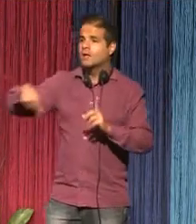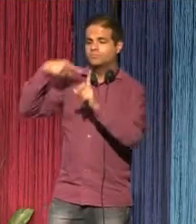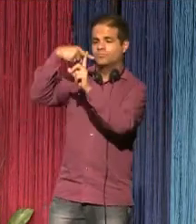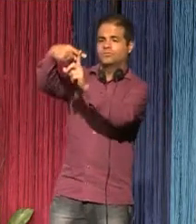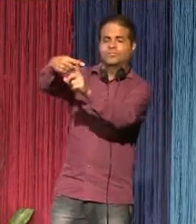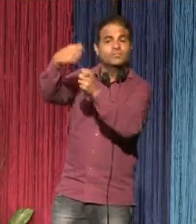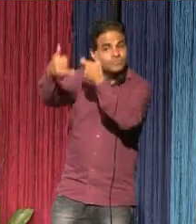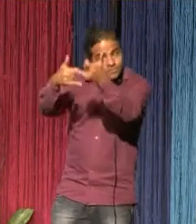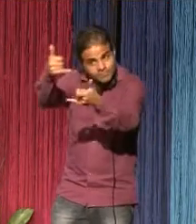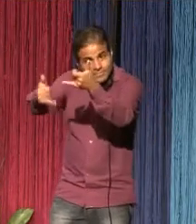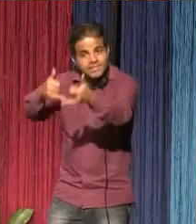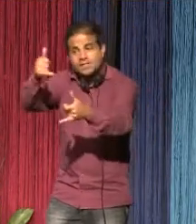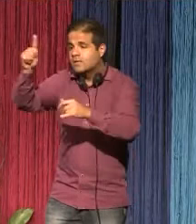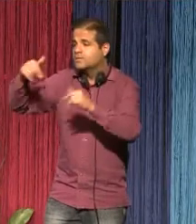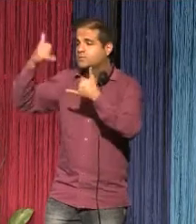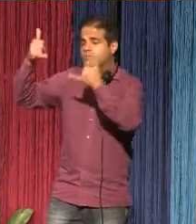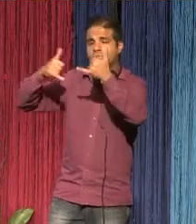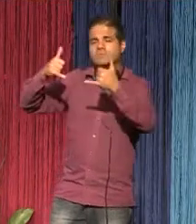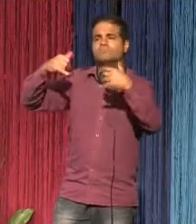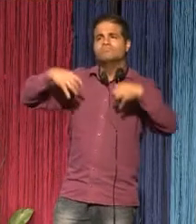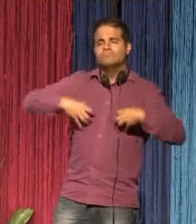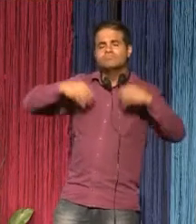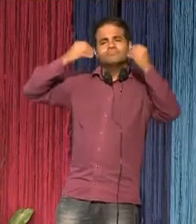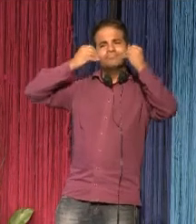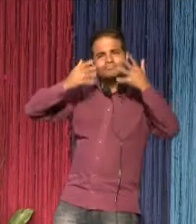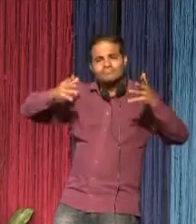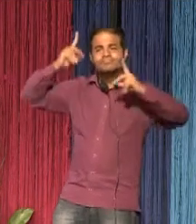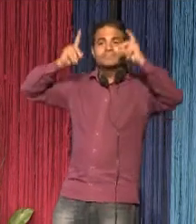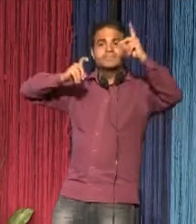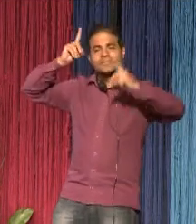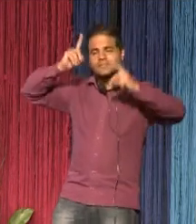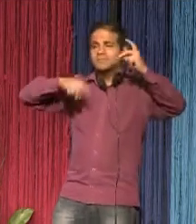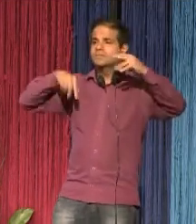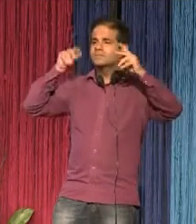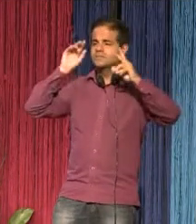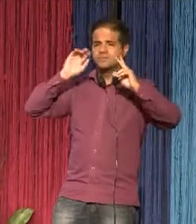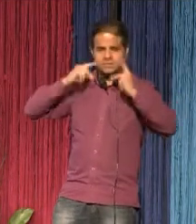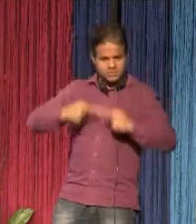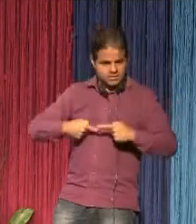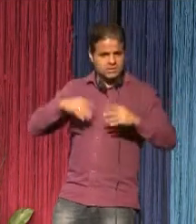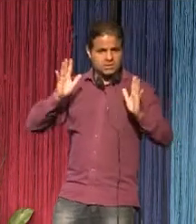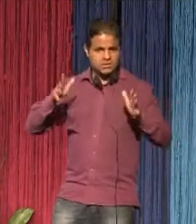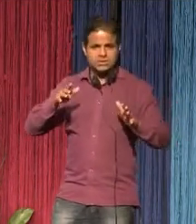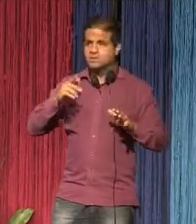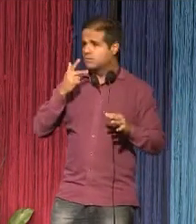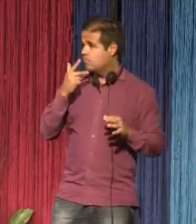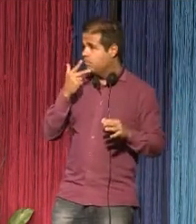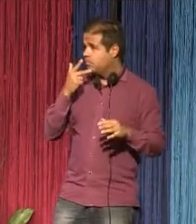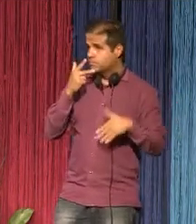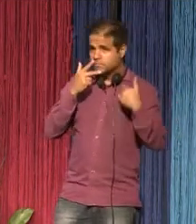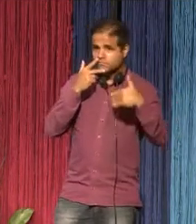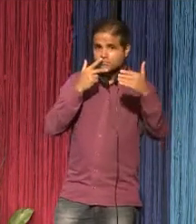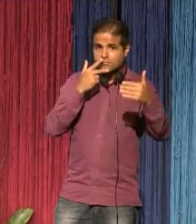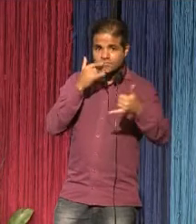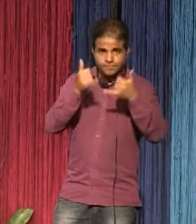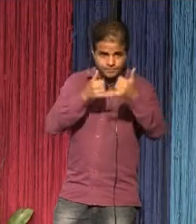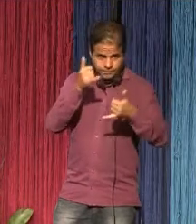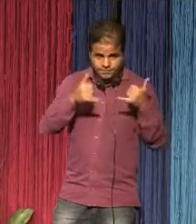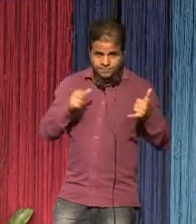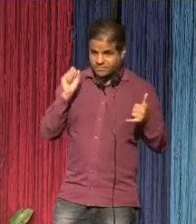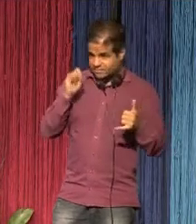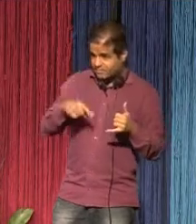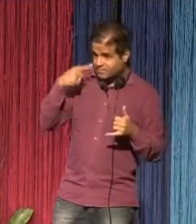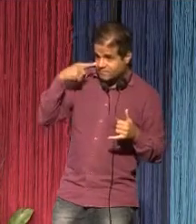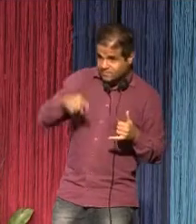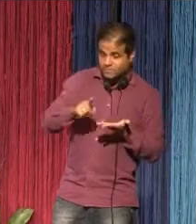do brincar. E o brincar, enquanto expressão do ser humano, né, se nós olharmos, eu já vou falar então, o brincar, se a gente